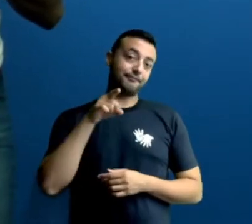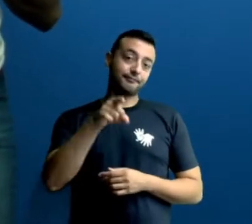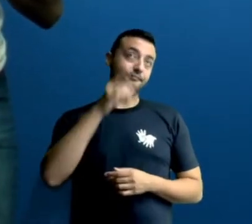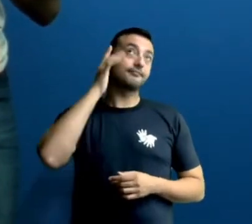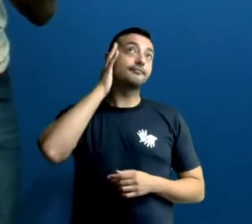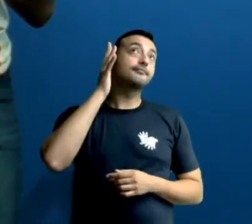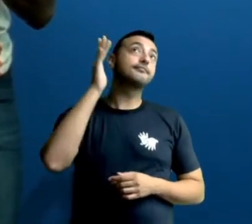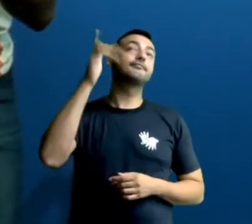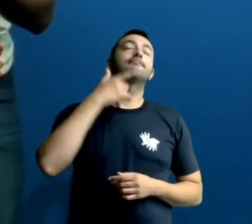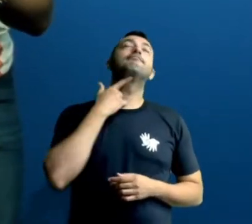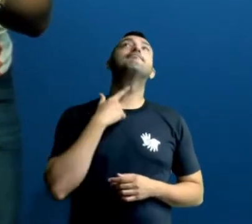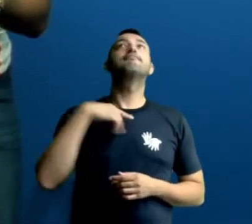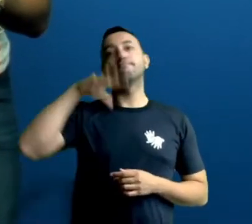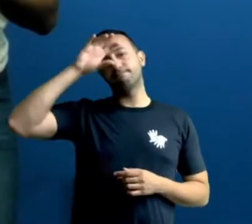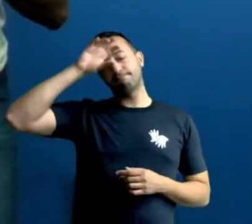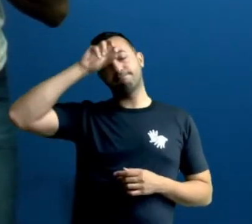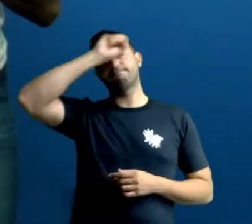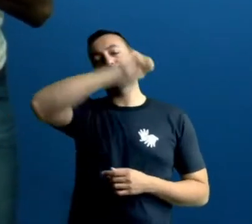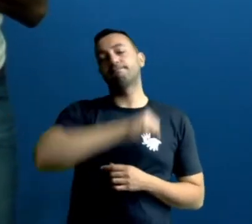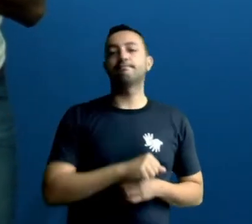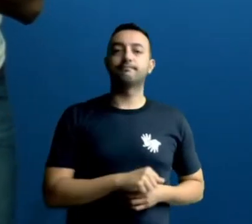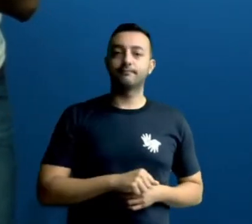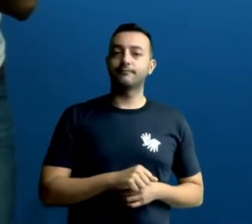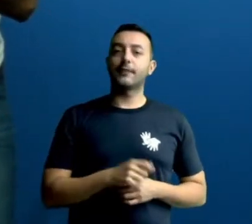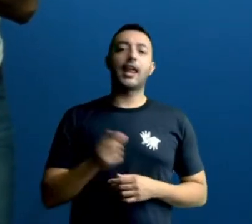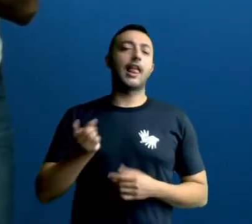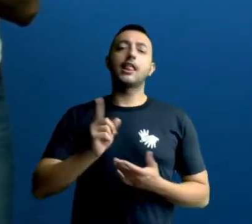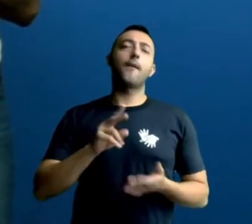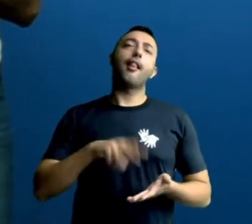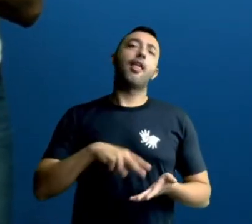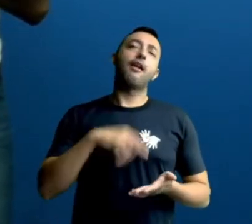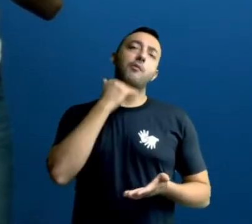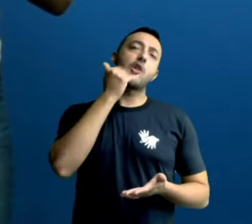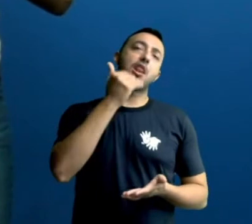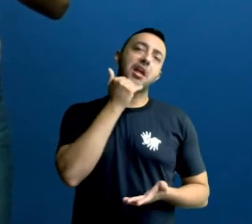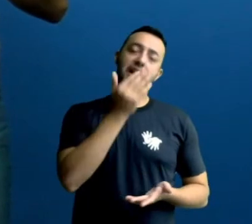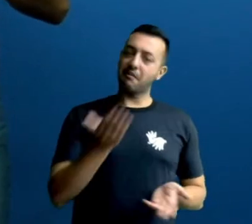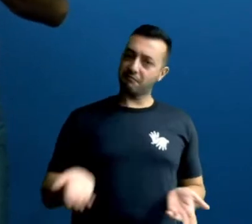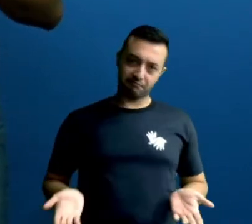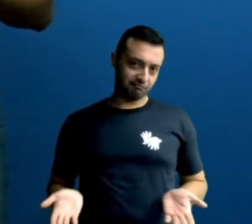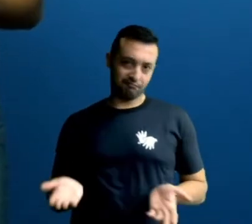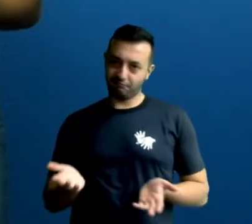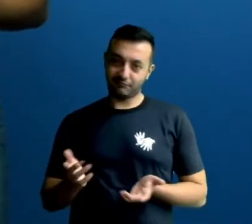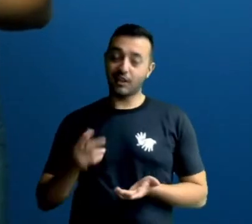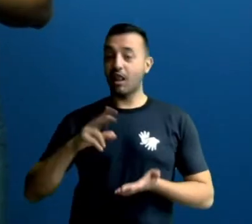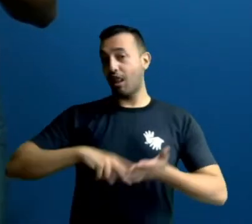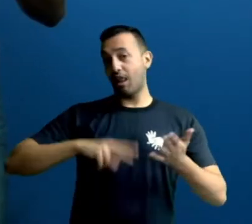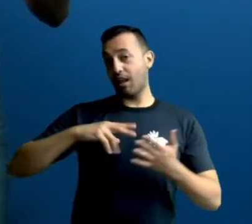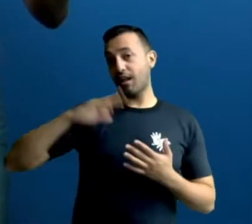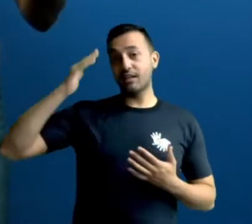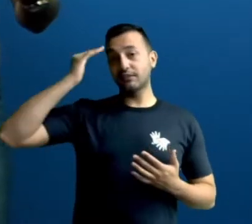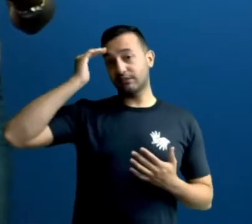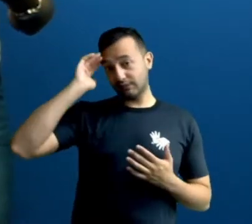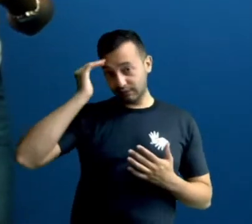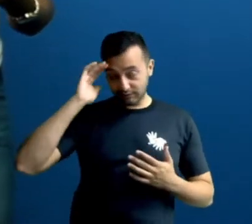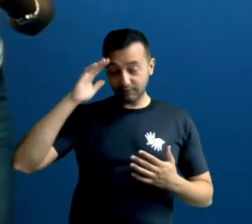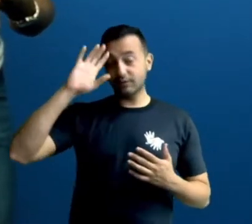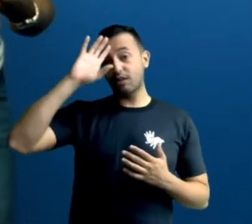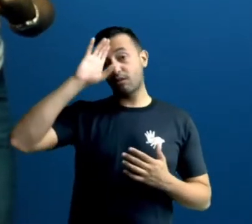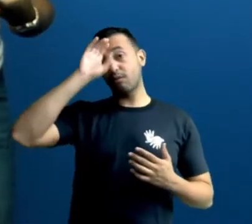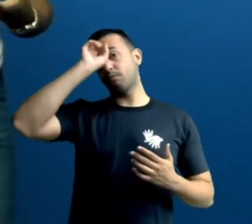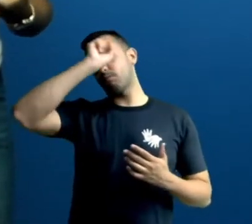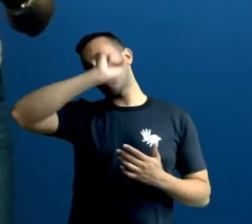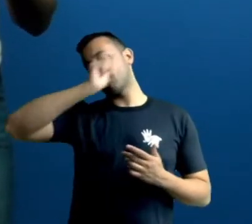tão sonhada compreensão. Não ler por ler. Quando a gente lê e a gente entende, a compreensão